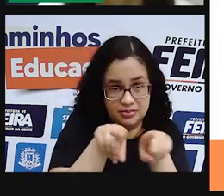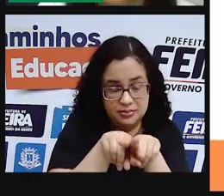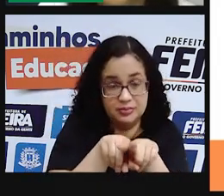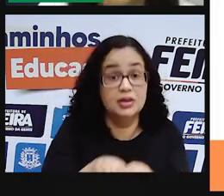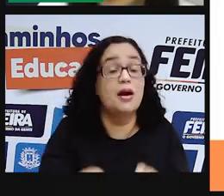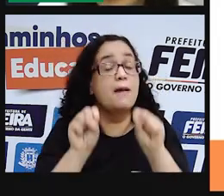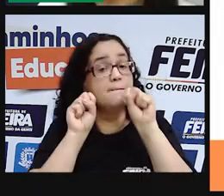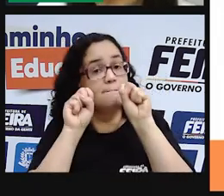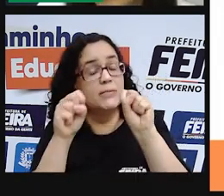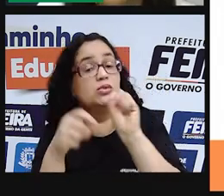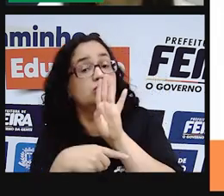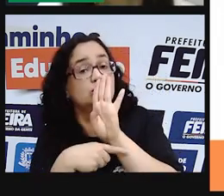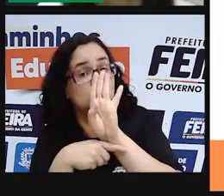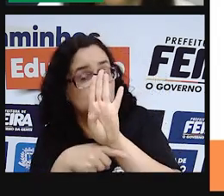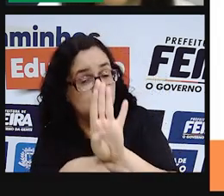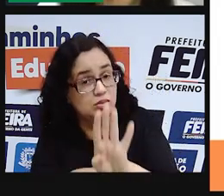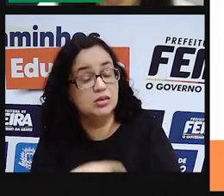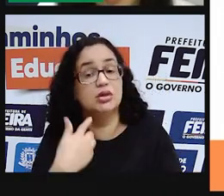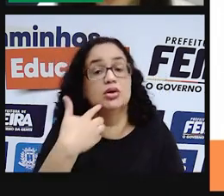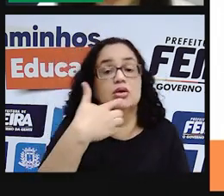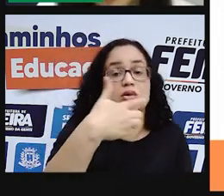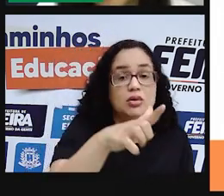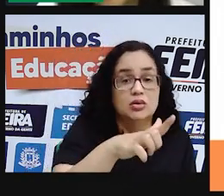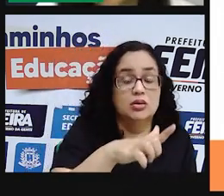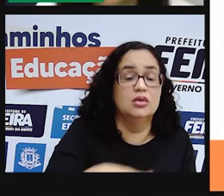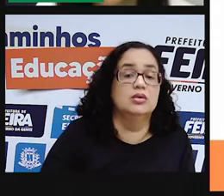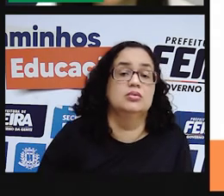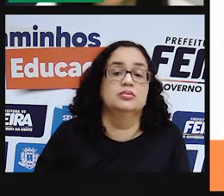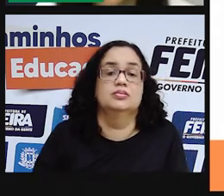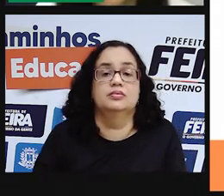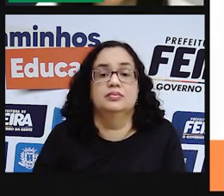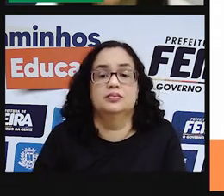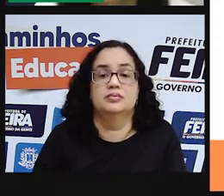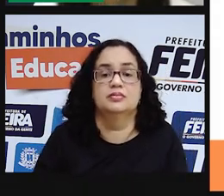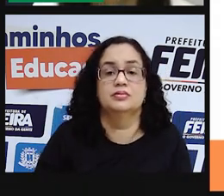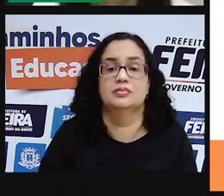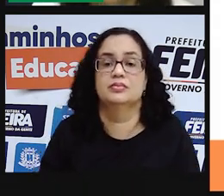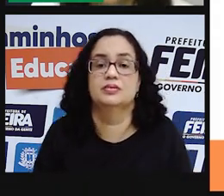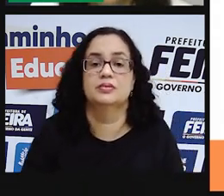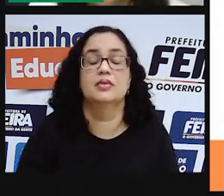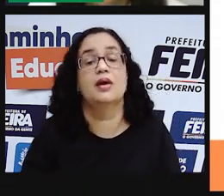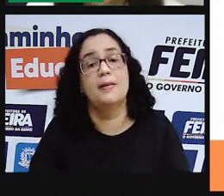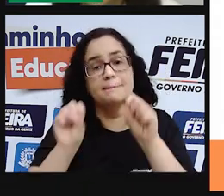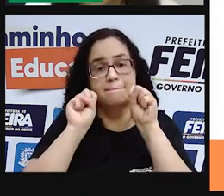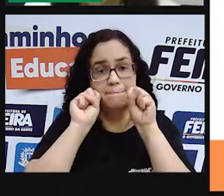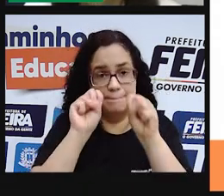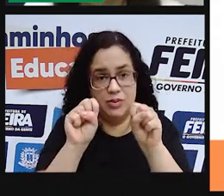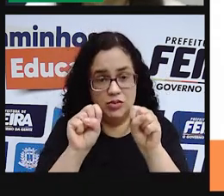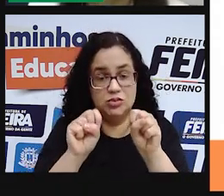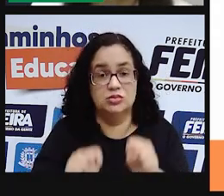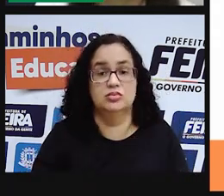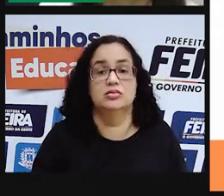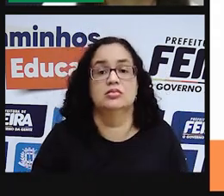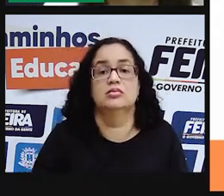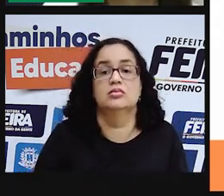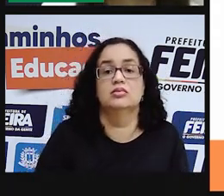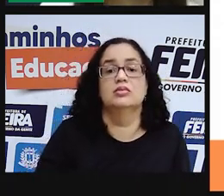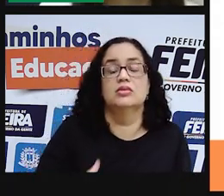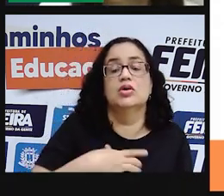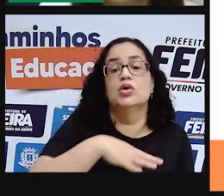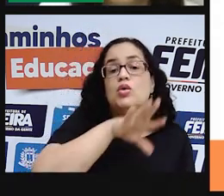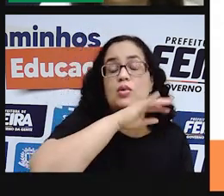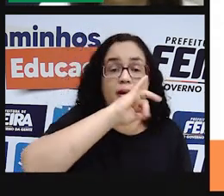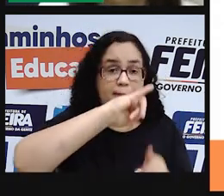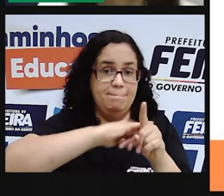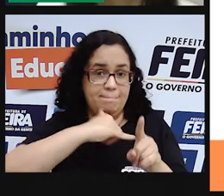eu posso ajudar o outro, por que eu não faço isso? Então, eu posso não ser uma vítima direta